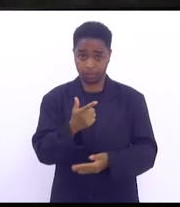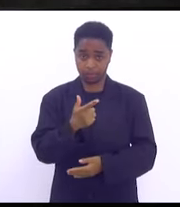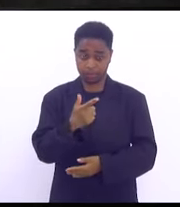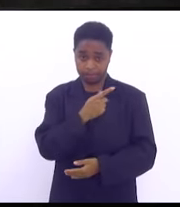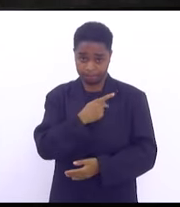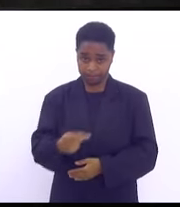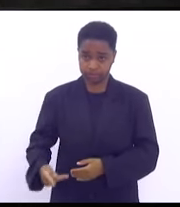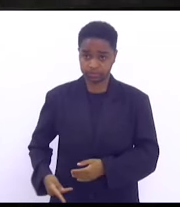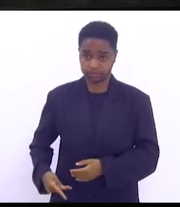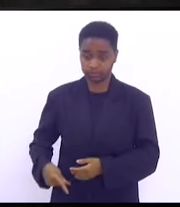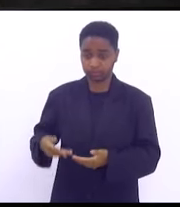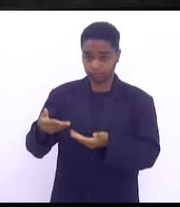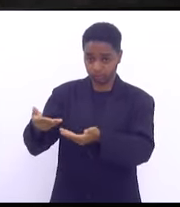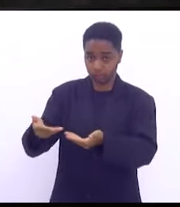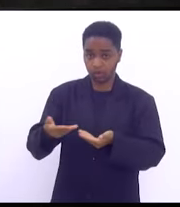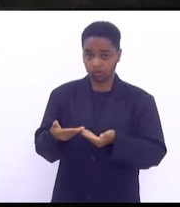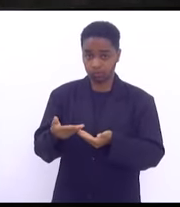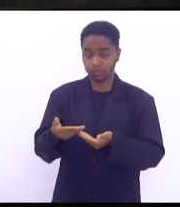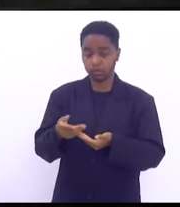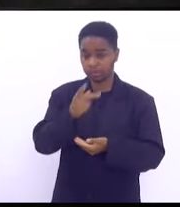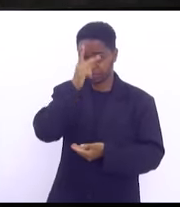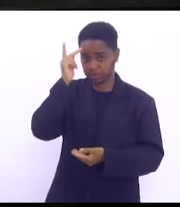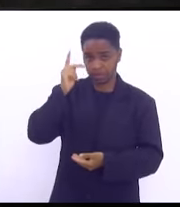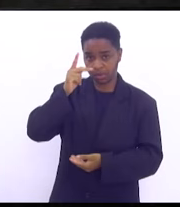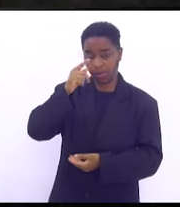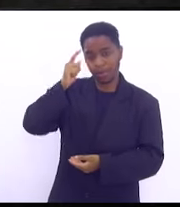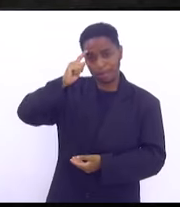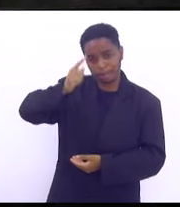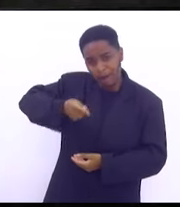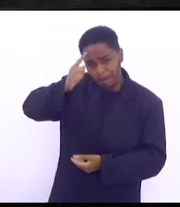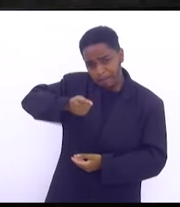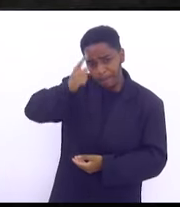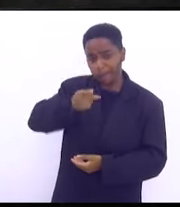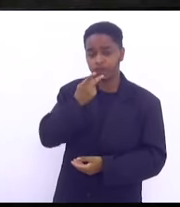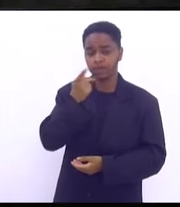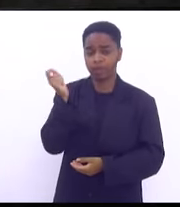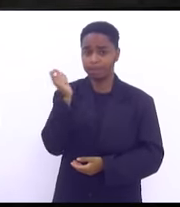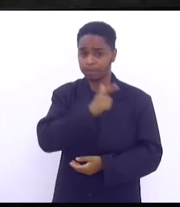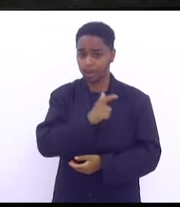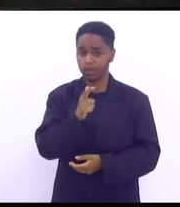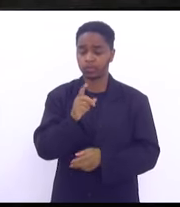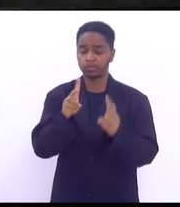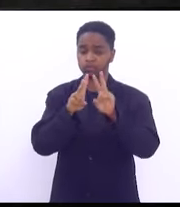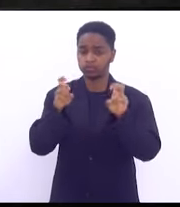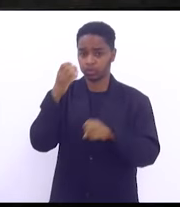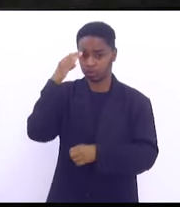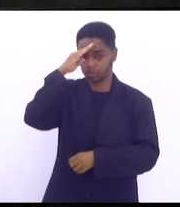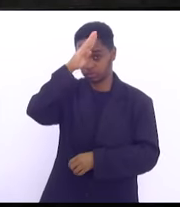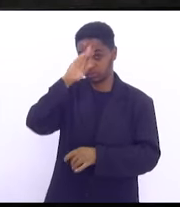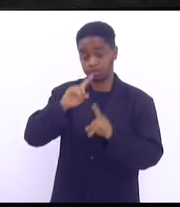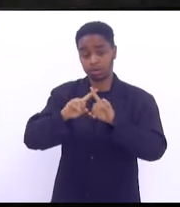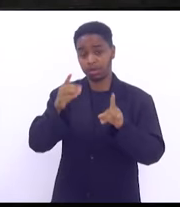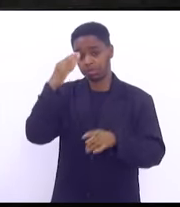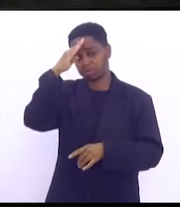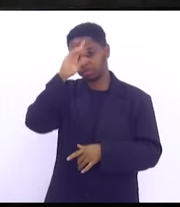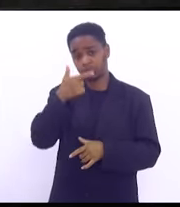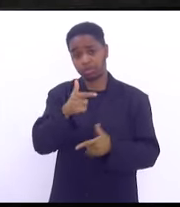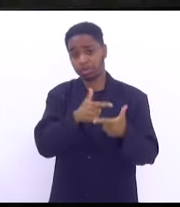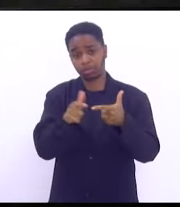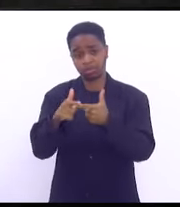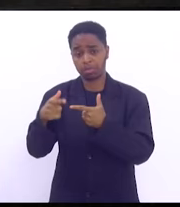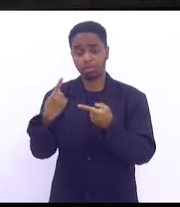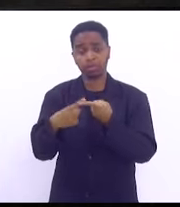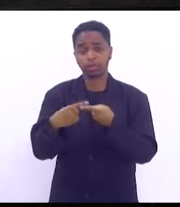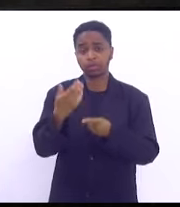aqui ditadores que falaram já super mal, né, de Bolsonaro. O Bolsonaro nunca teve problema, porque ele nunca quis